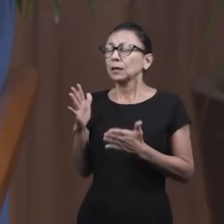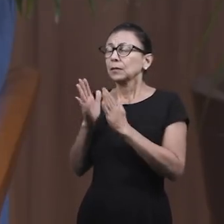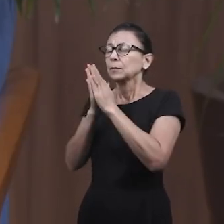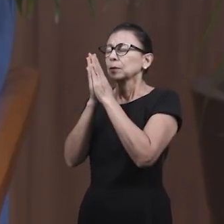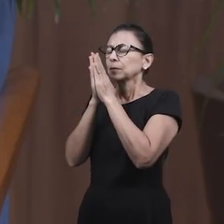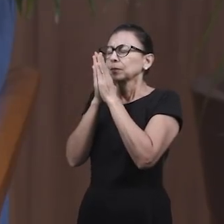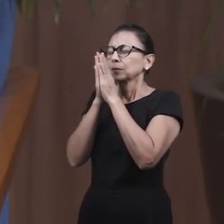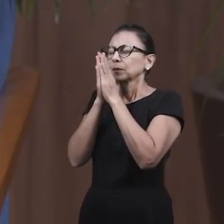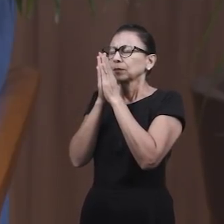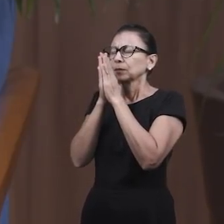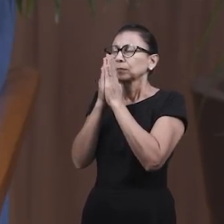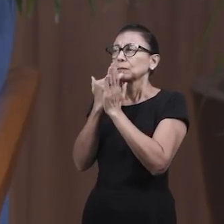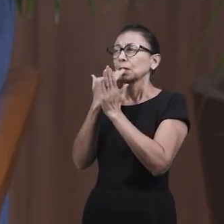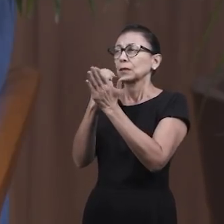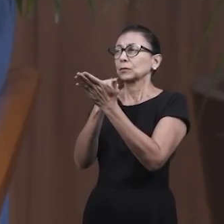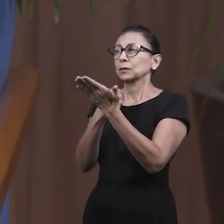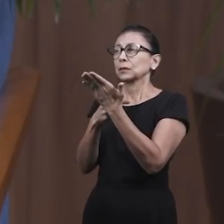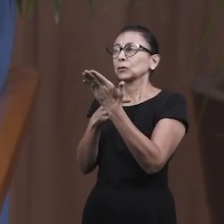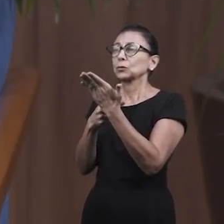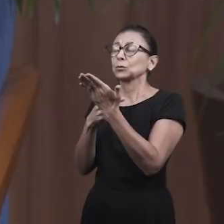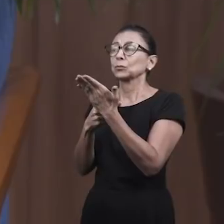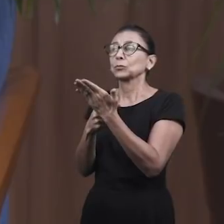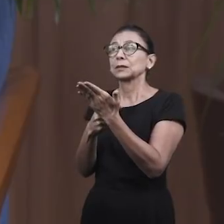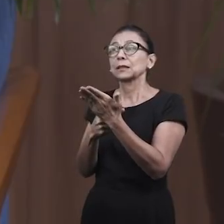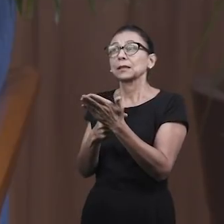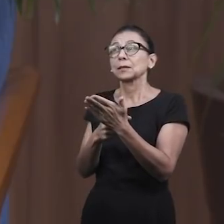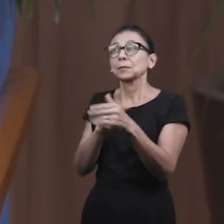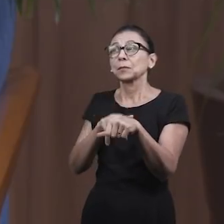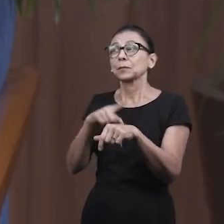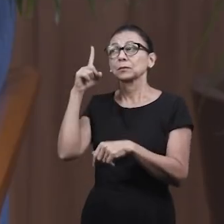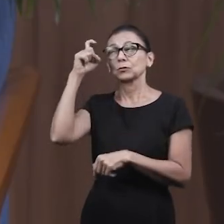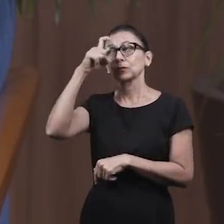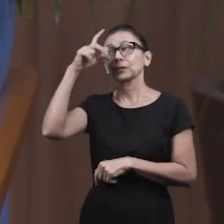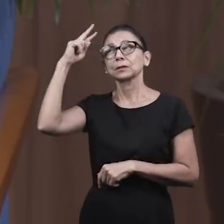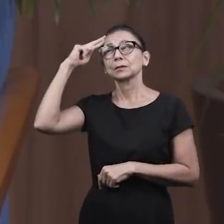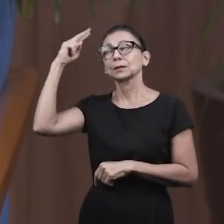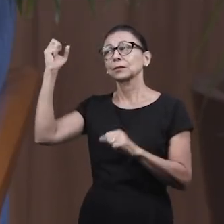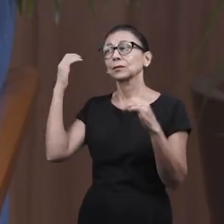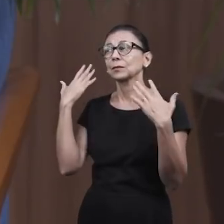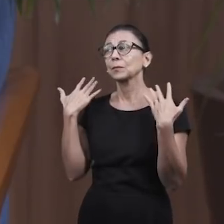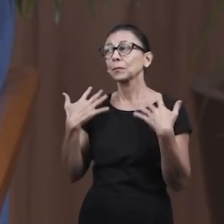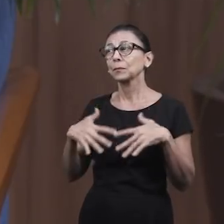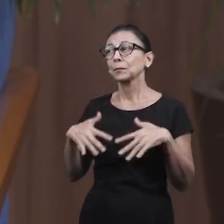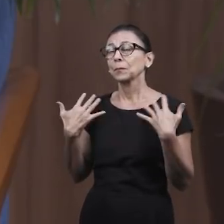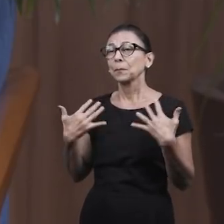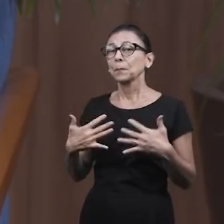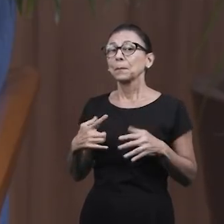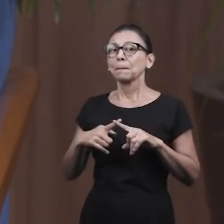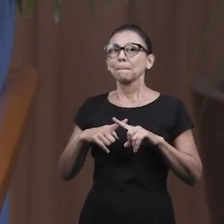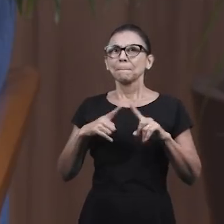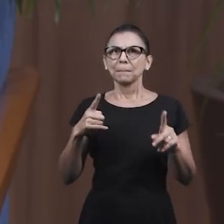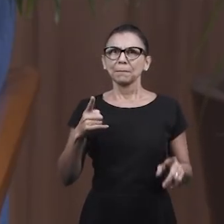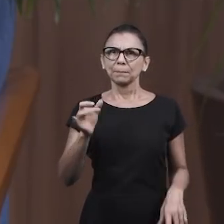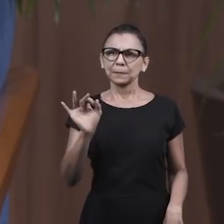a Jesus vamos louvar. Aceitem